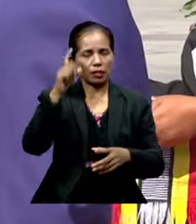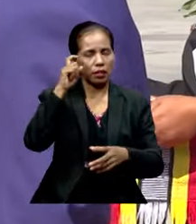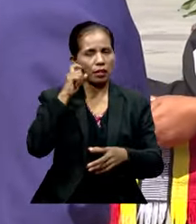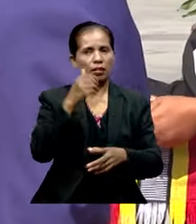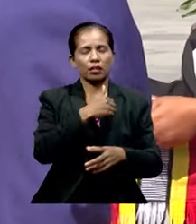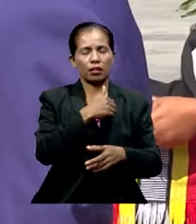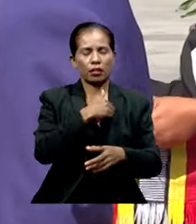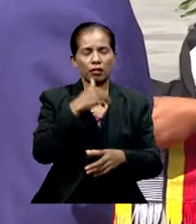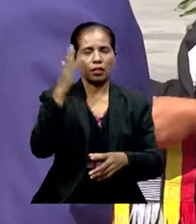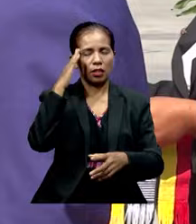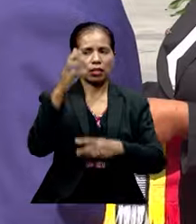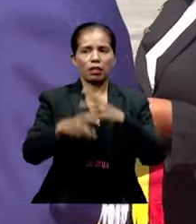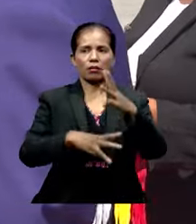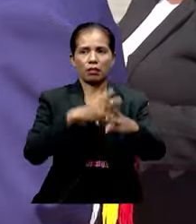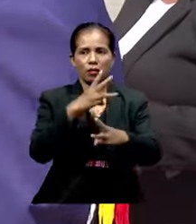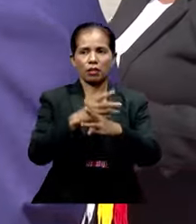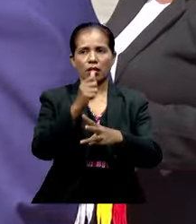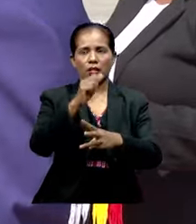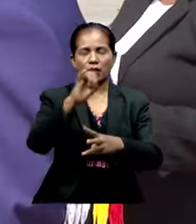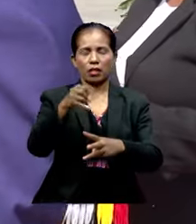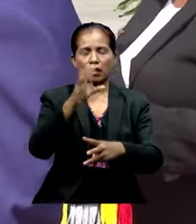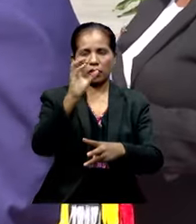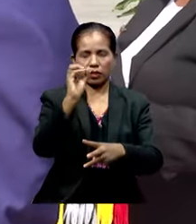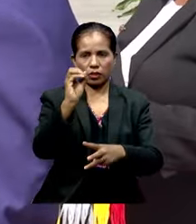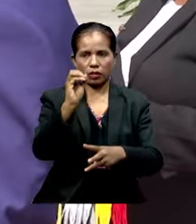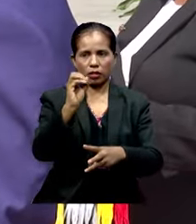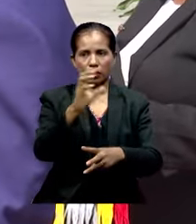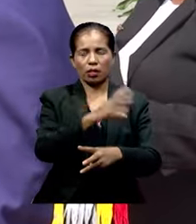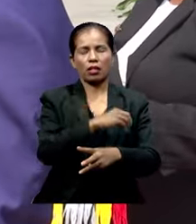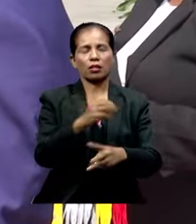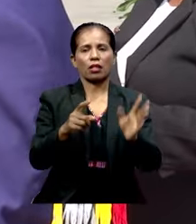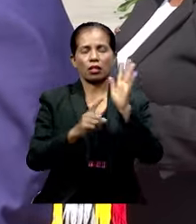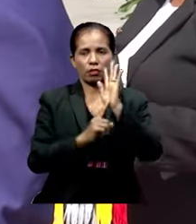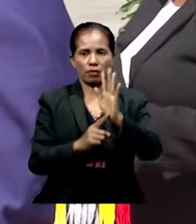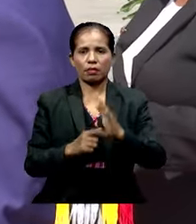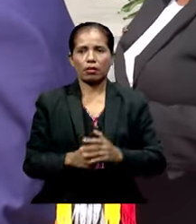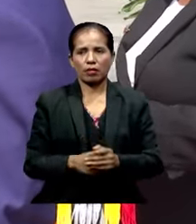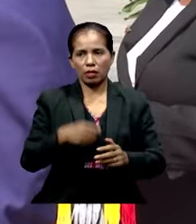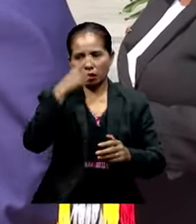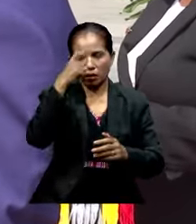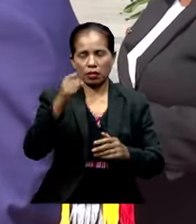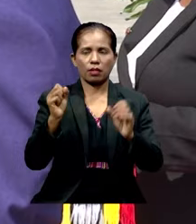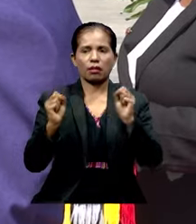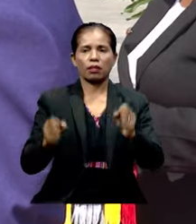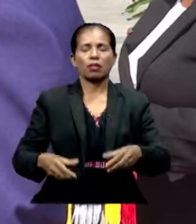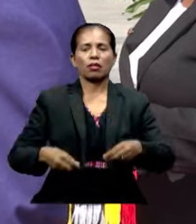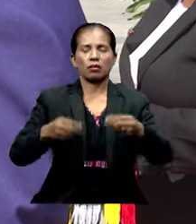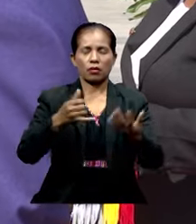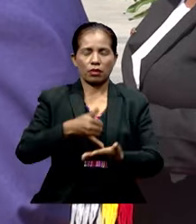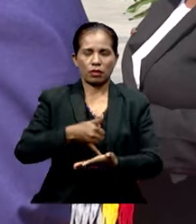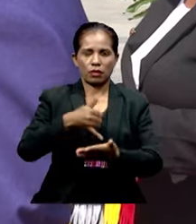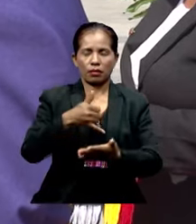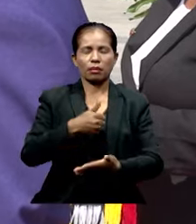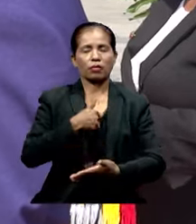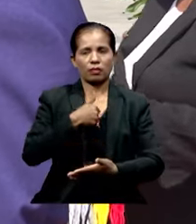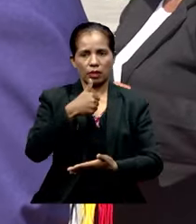conhecido em mundo, Agil, Macanesa, cabeça, cabeça. Tanto merece reconhecimento, é melhor,